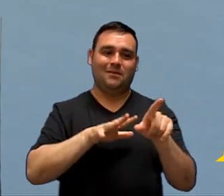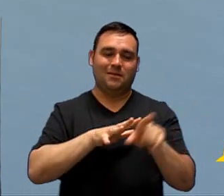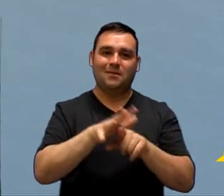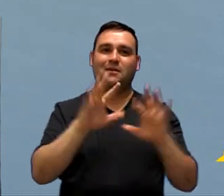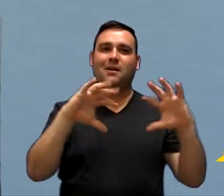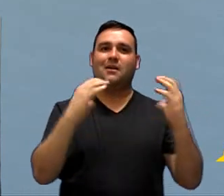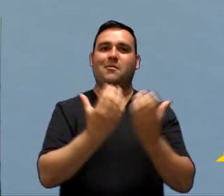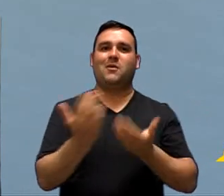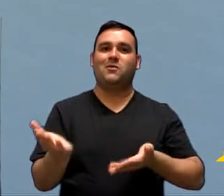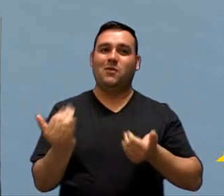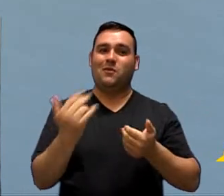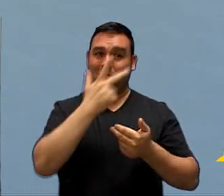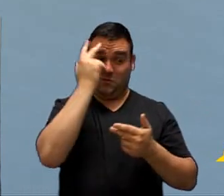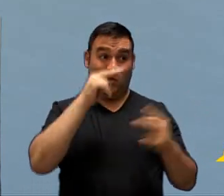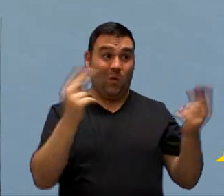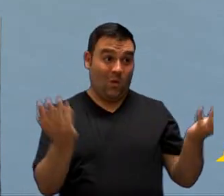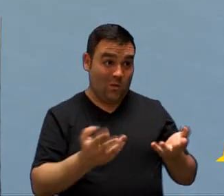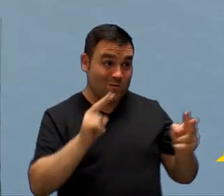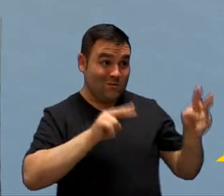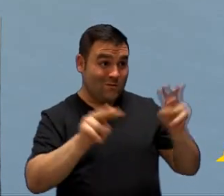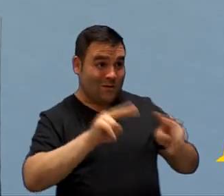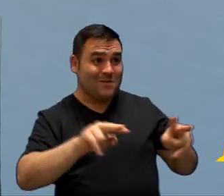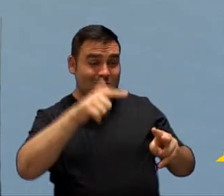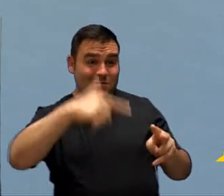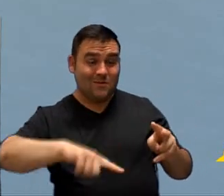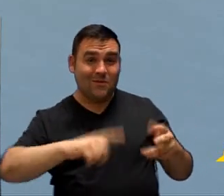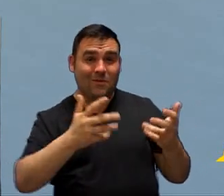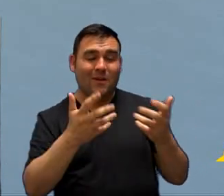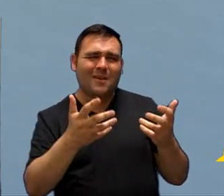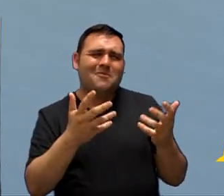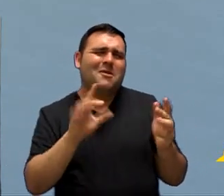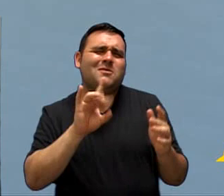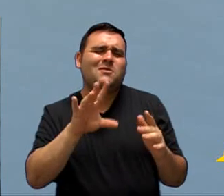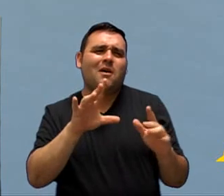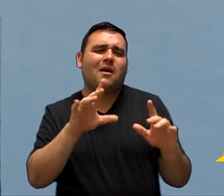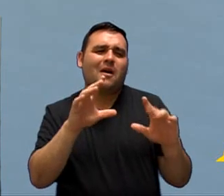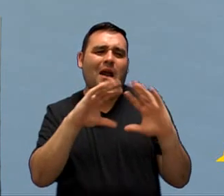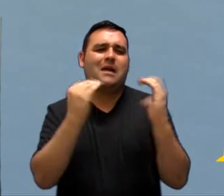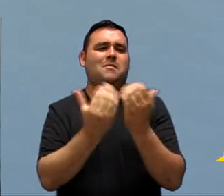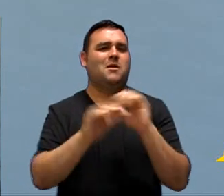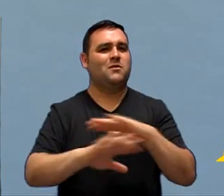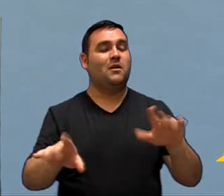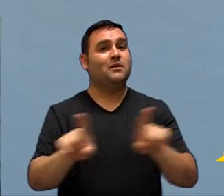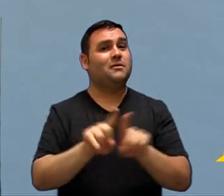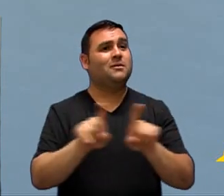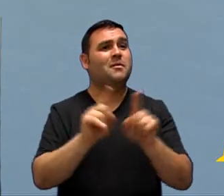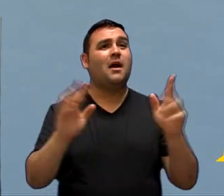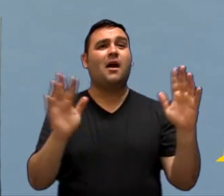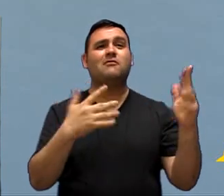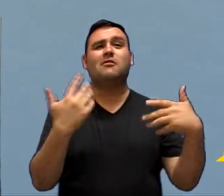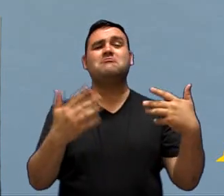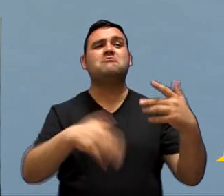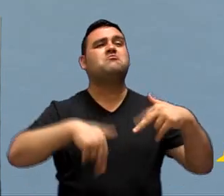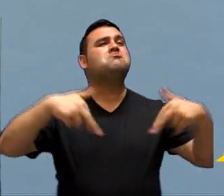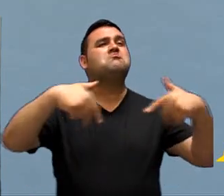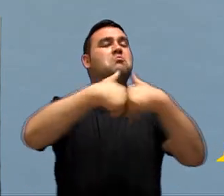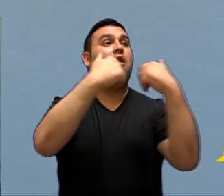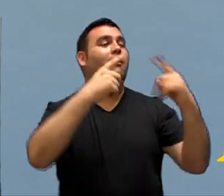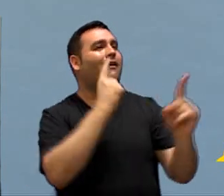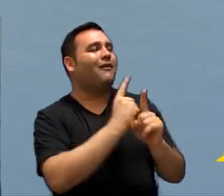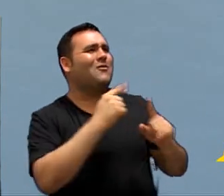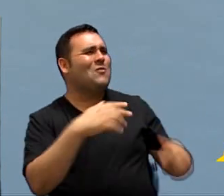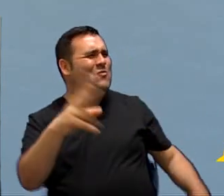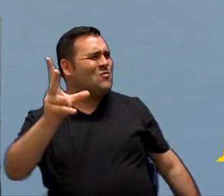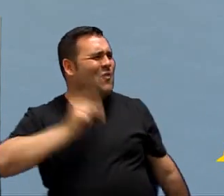ver as mesmas pessoas que eu estou vendo aqui, ver vocês de novo, não só na Câmara, mas tipo esbarrar com vocês algum dia na rua e olhar